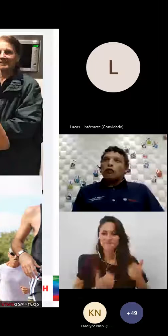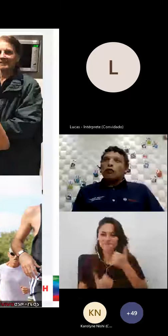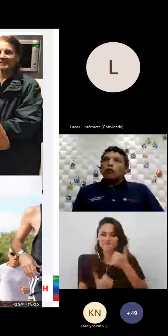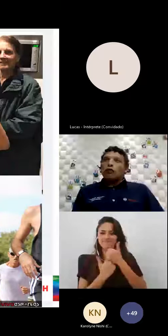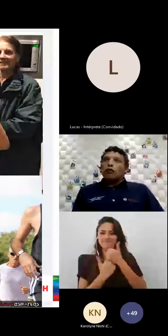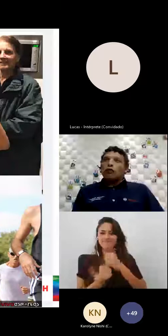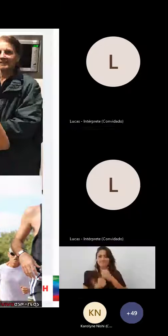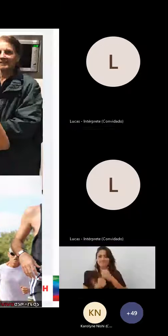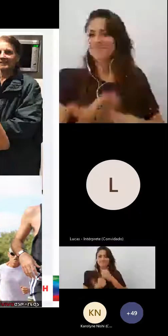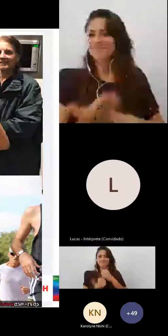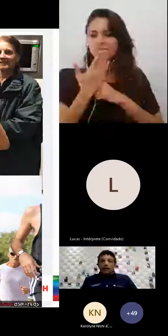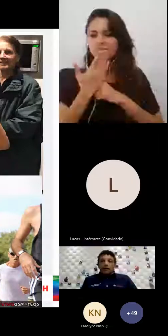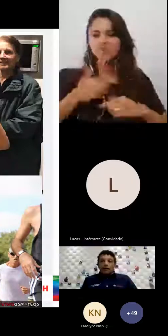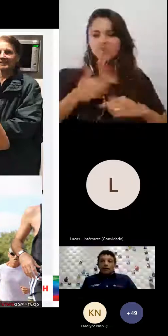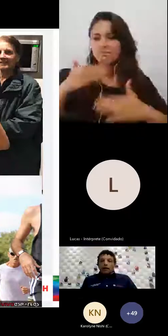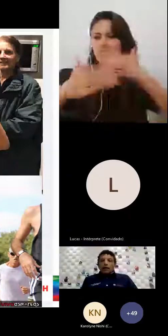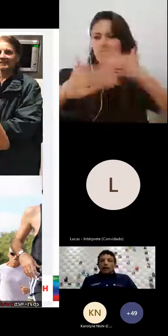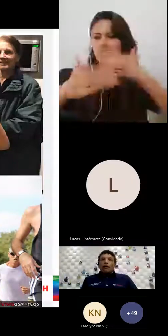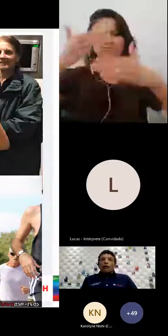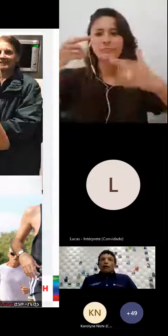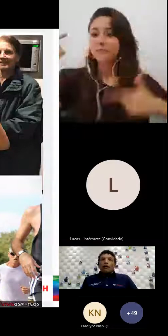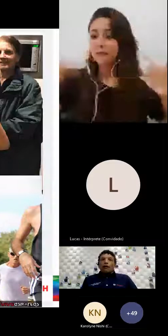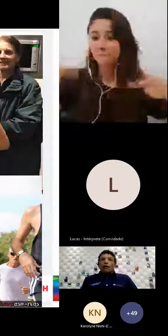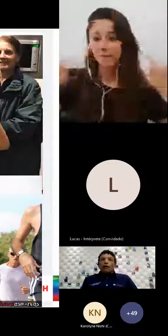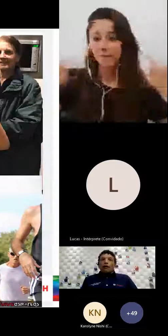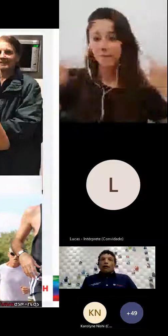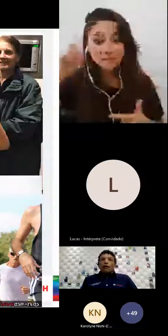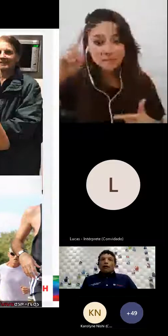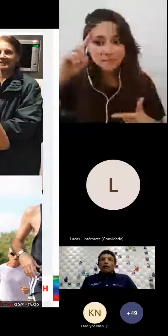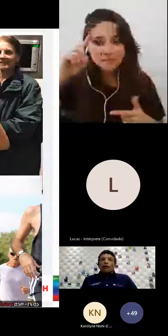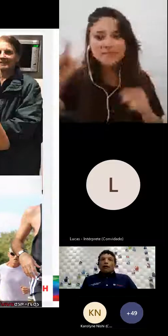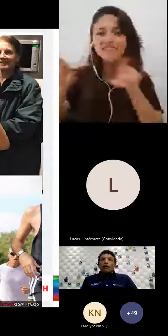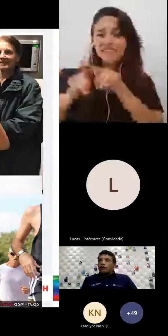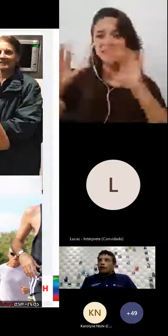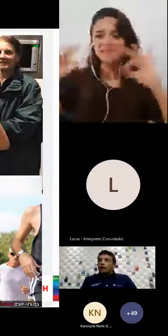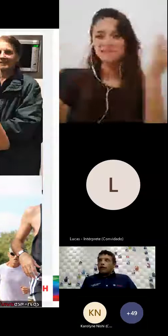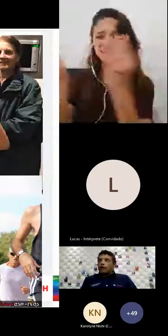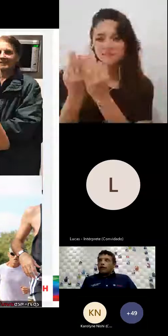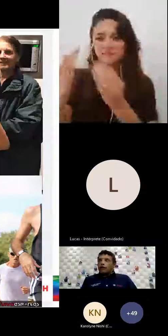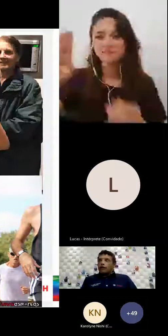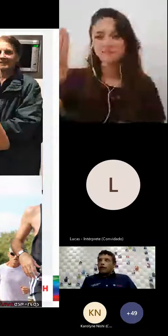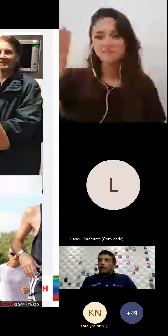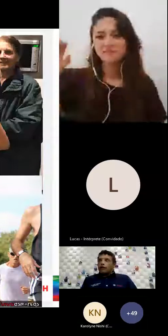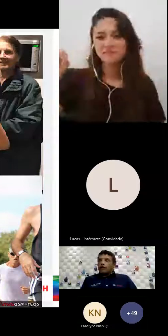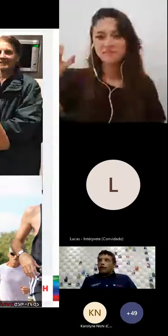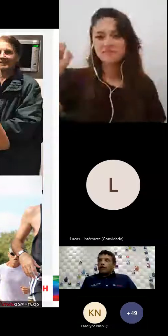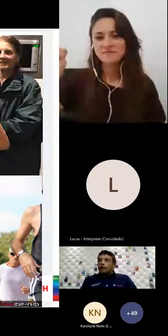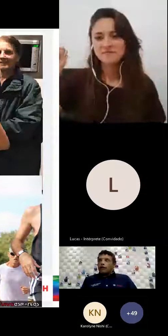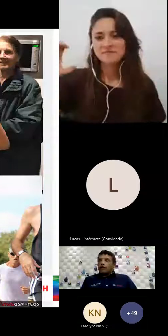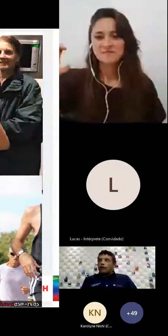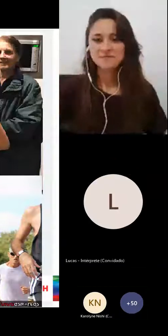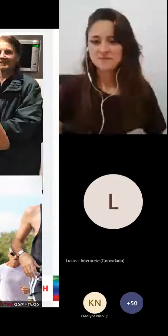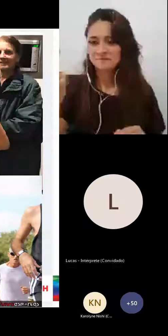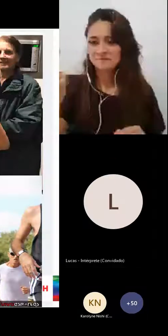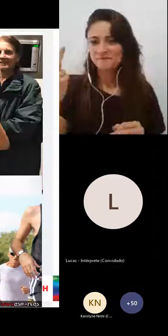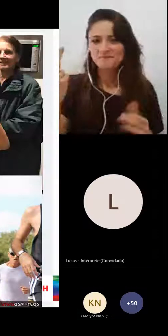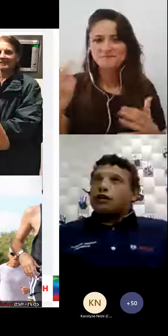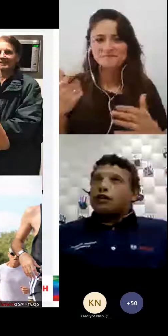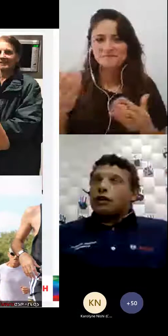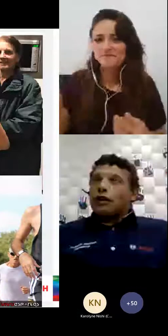eu desenvolver minhas atividades diariamente. E a família Bosch, que é algo diferenciado, é algo que